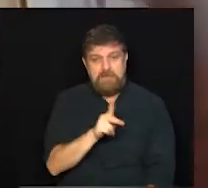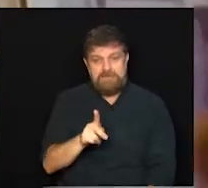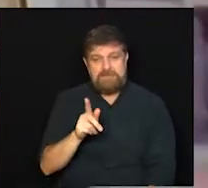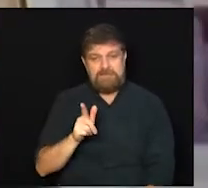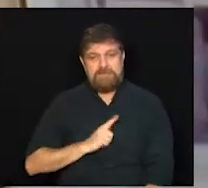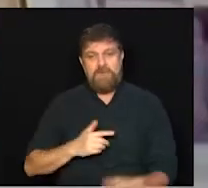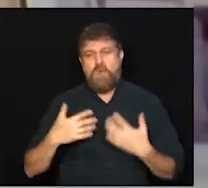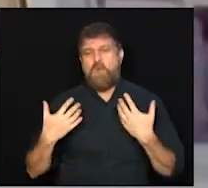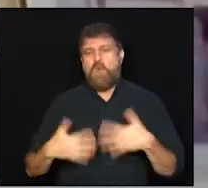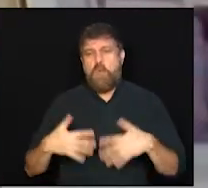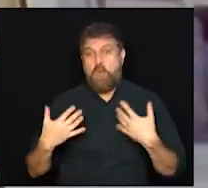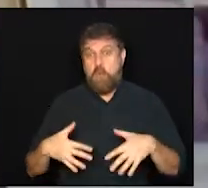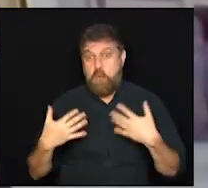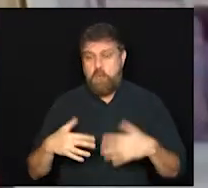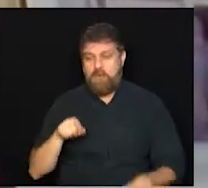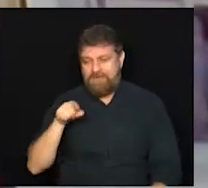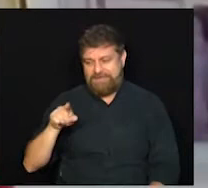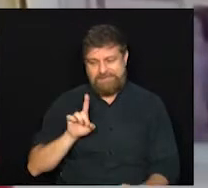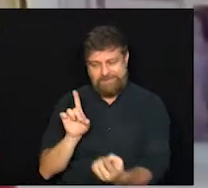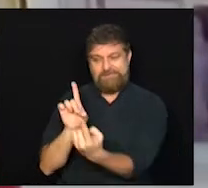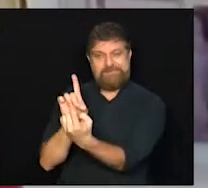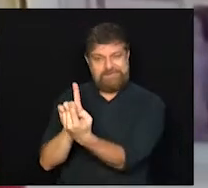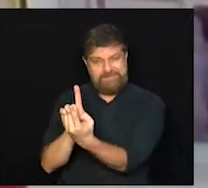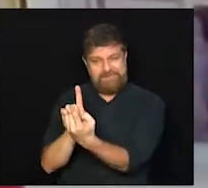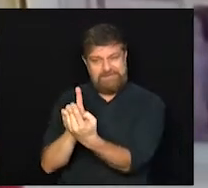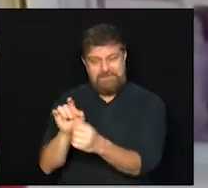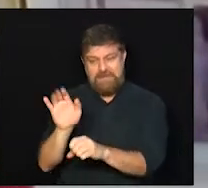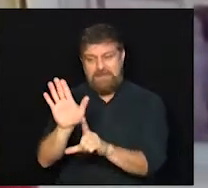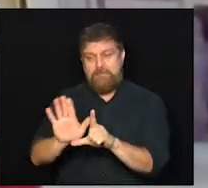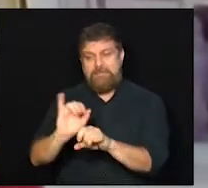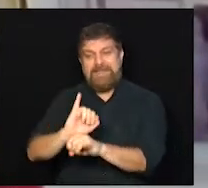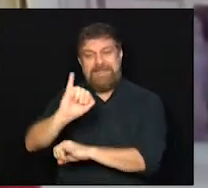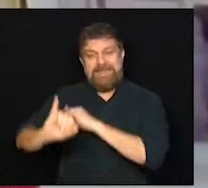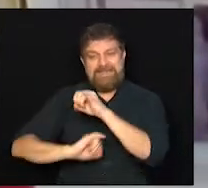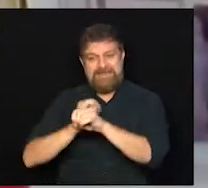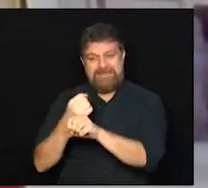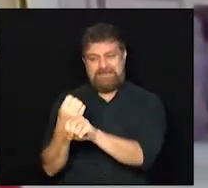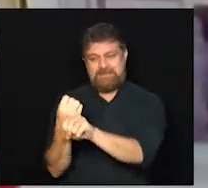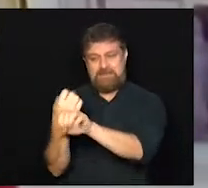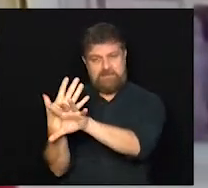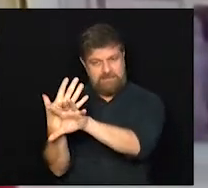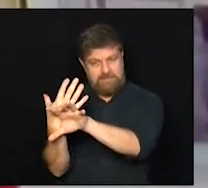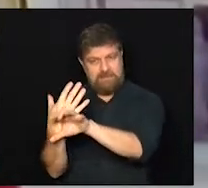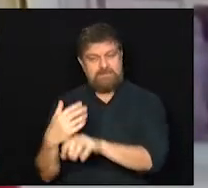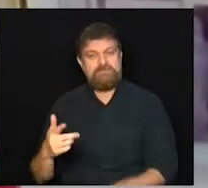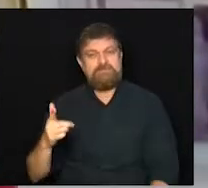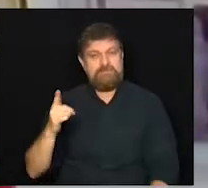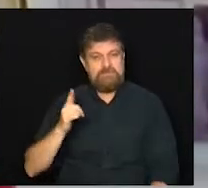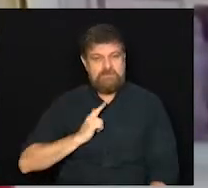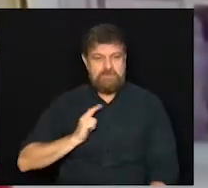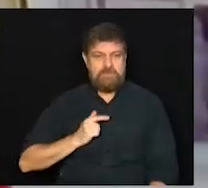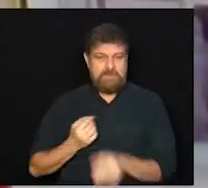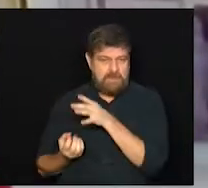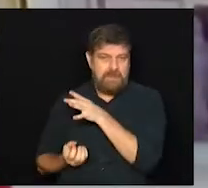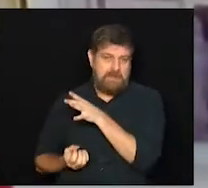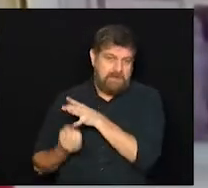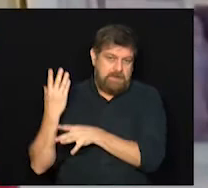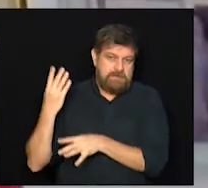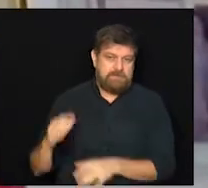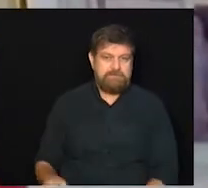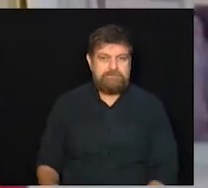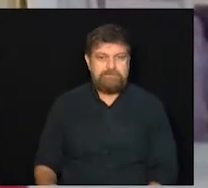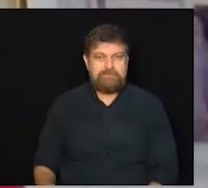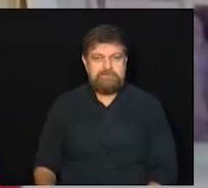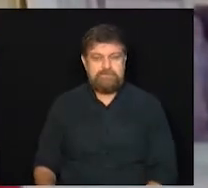de pessoas, a gente precisa várias opções. Então, foi assim que a coisa aconteceu.